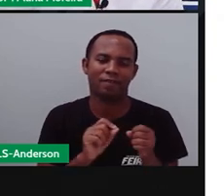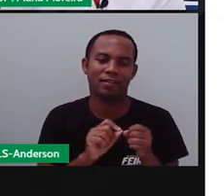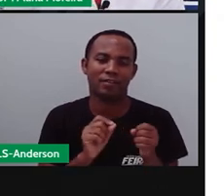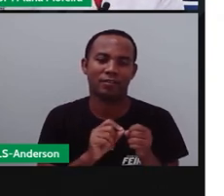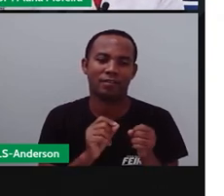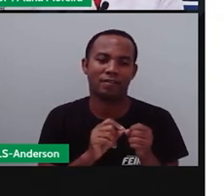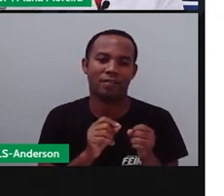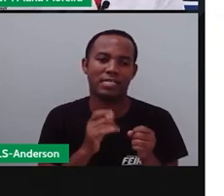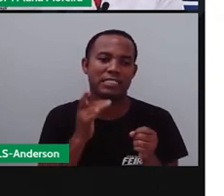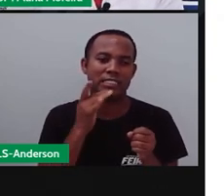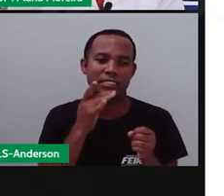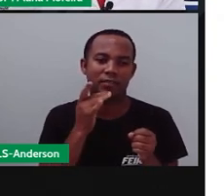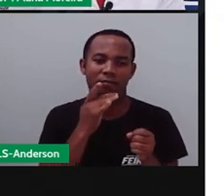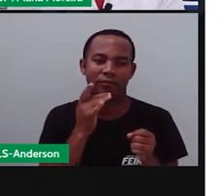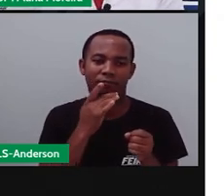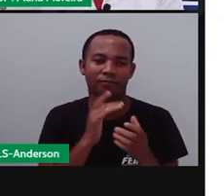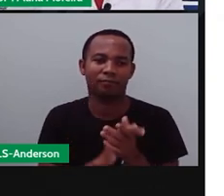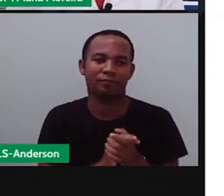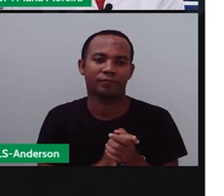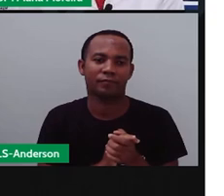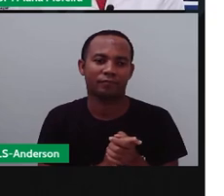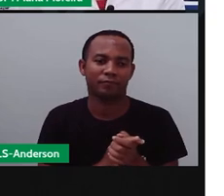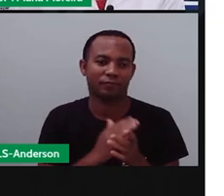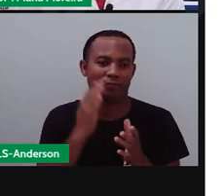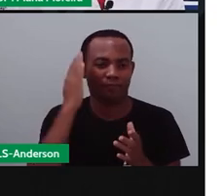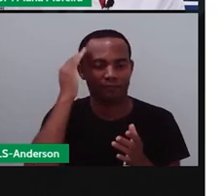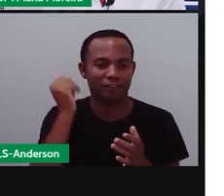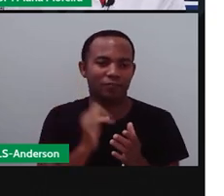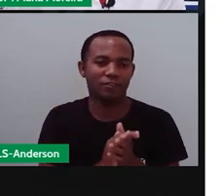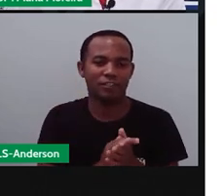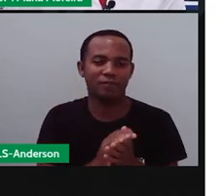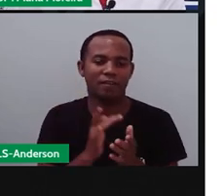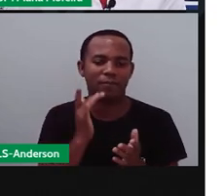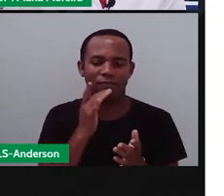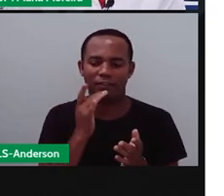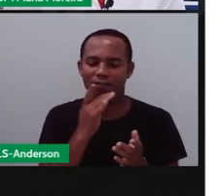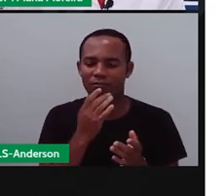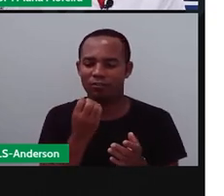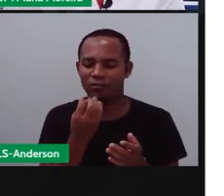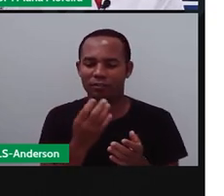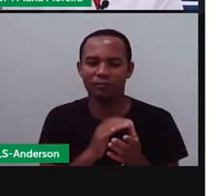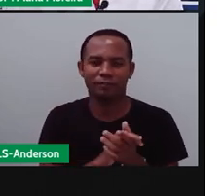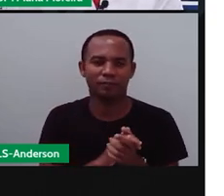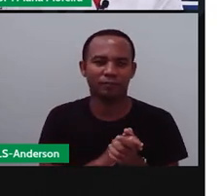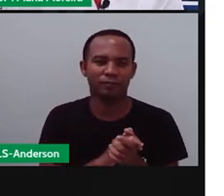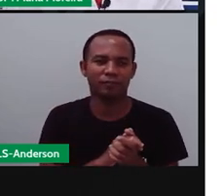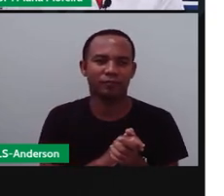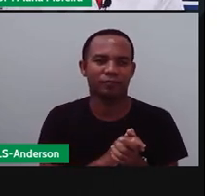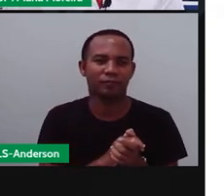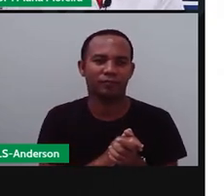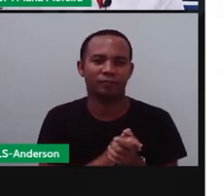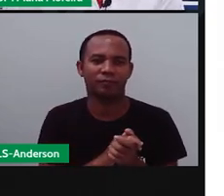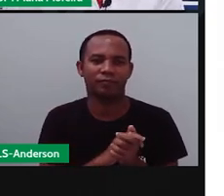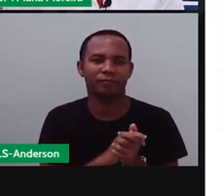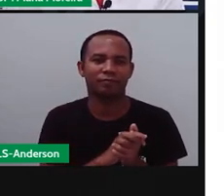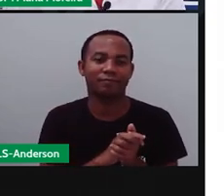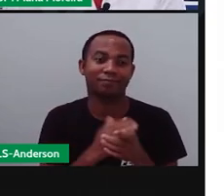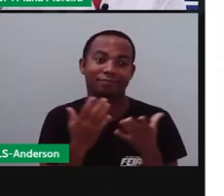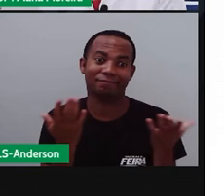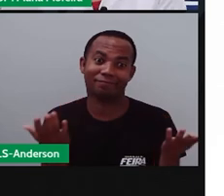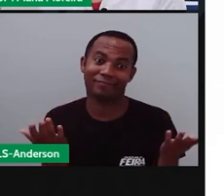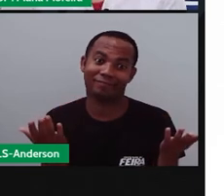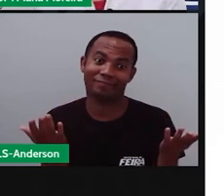bem mesmo, galinha cozida. Não sei fazer, você acredita? Eu não sei. Eu sei fazer a cuca, Anderson, mas eu não sei fazer a